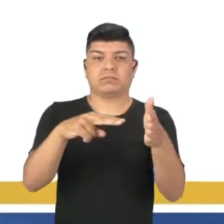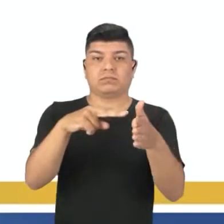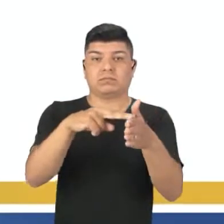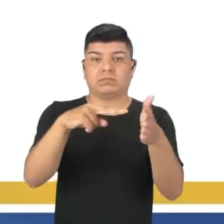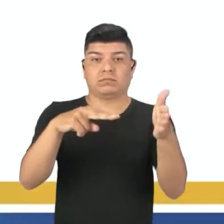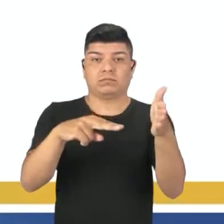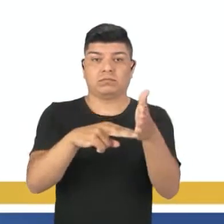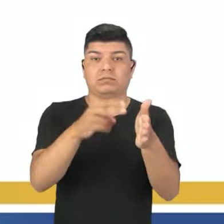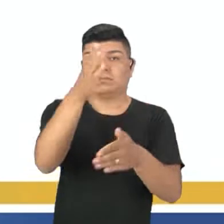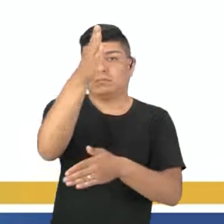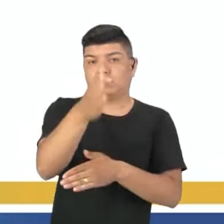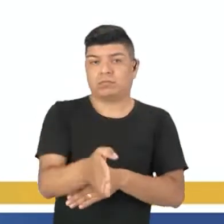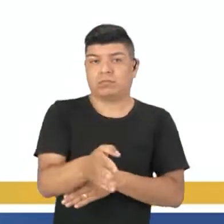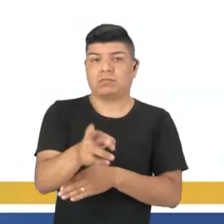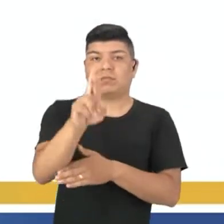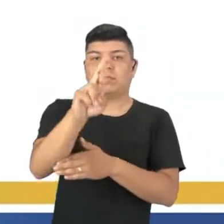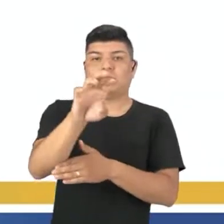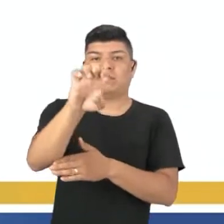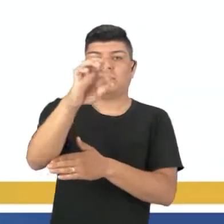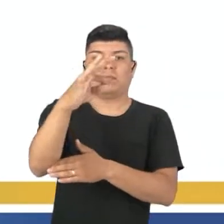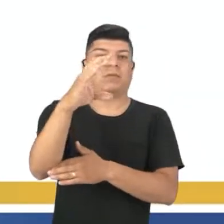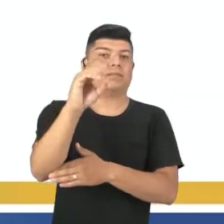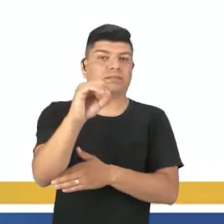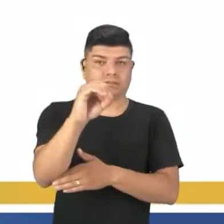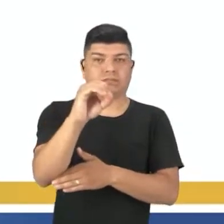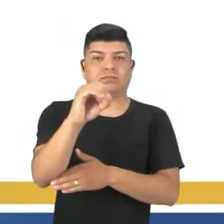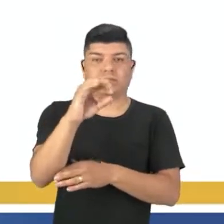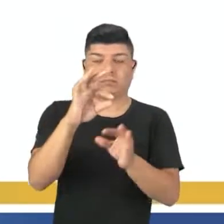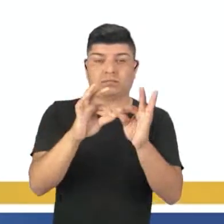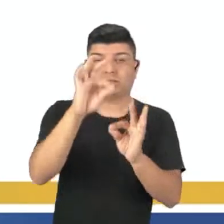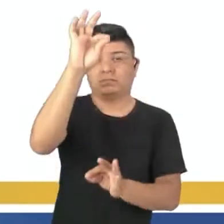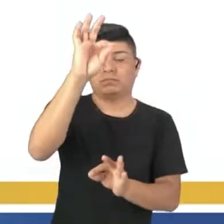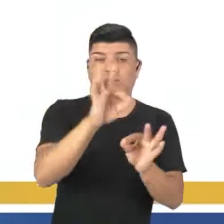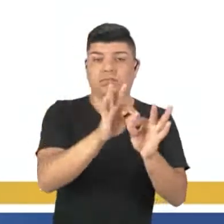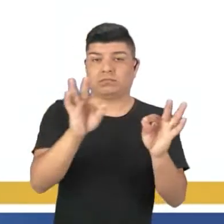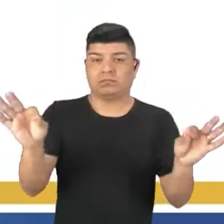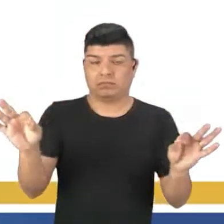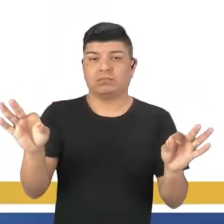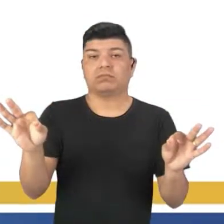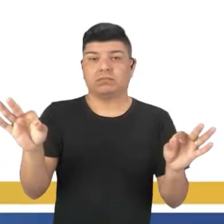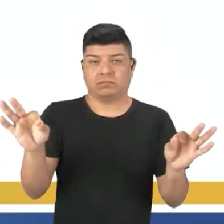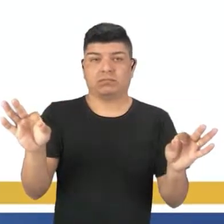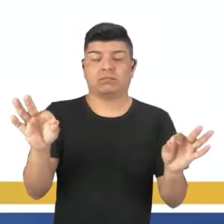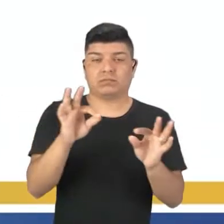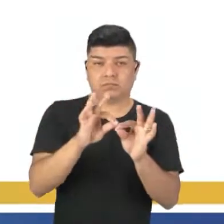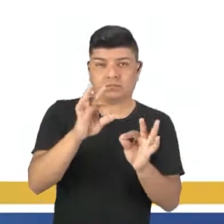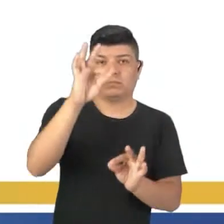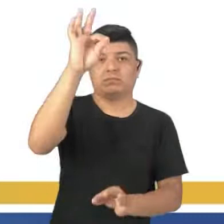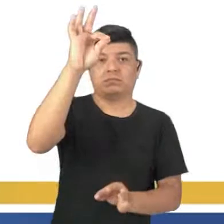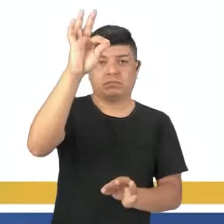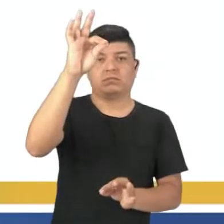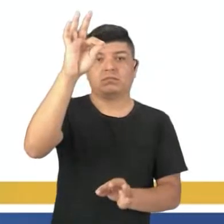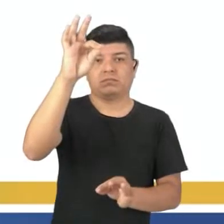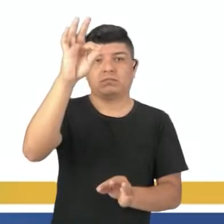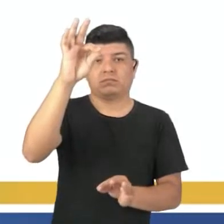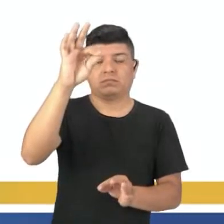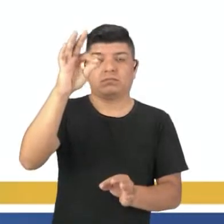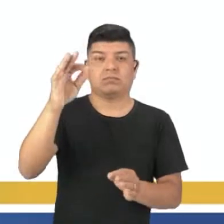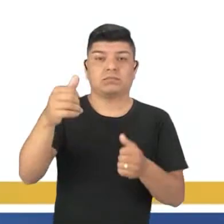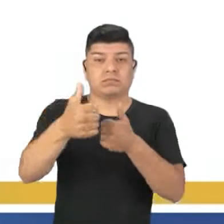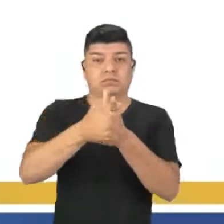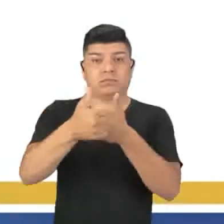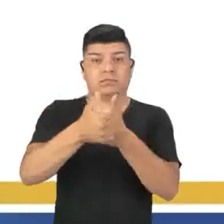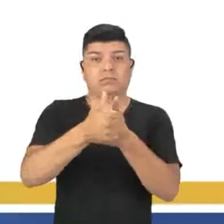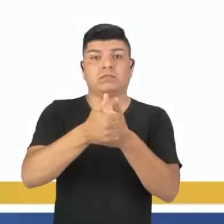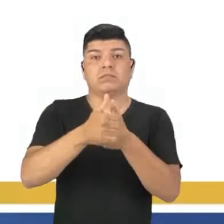reto. Nesse caso, a medida da altura do prisma é justamente a medida do comprimento dessas arestas laterais.